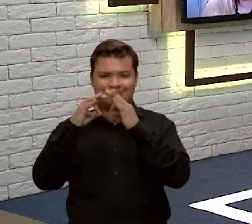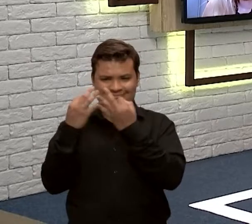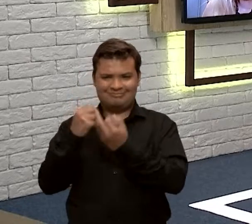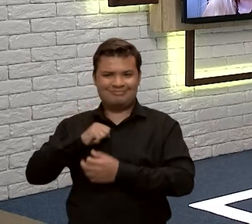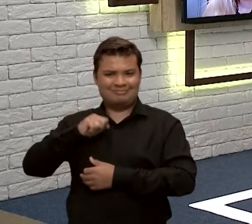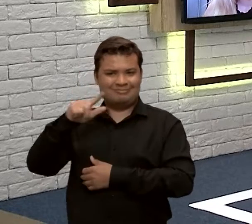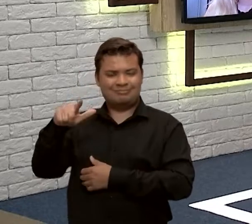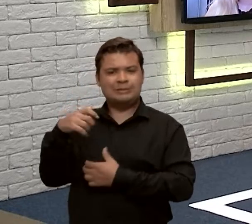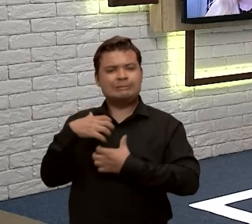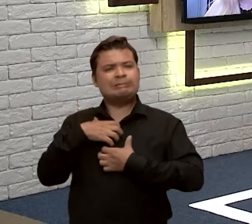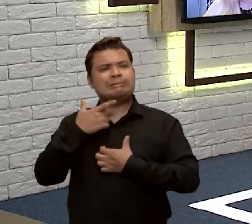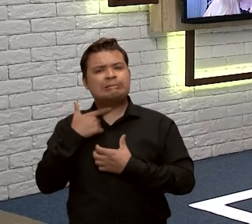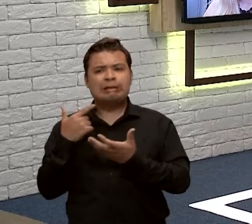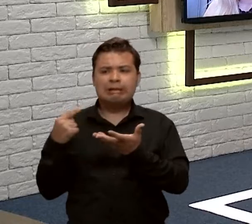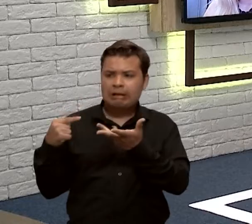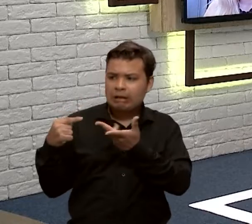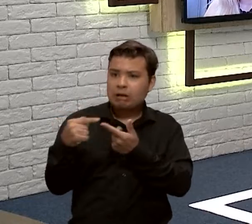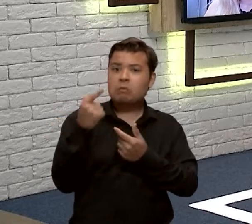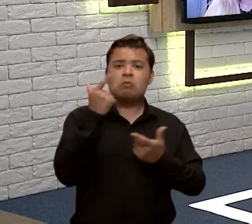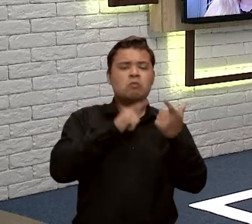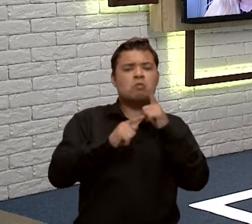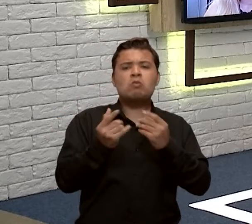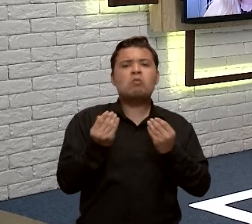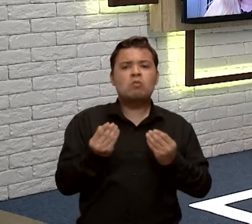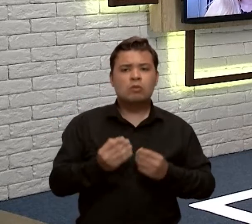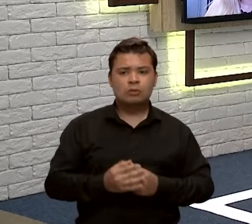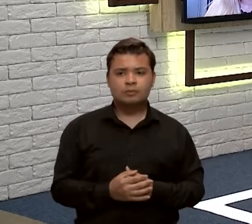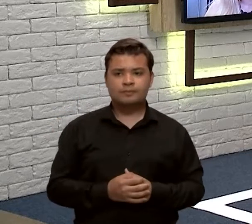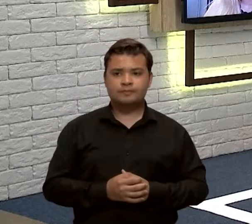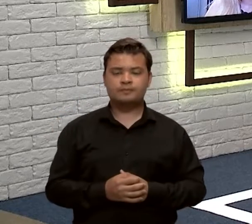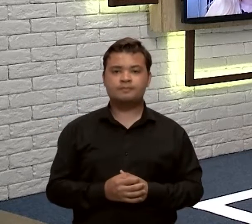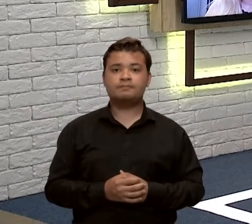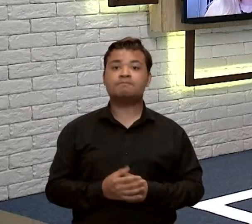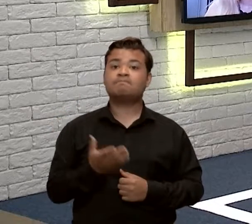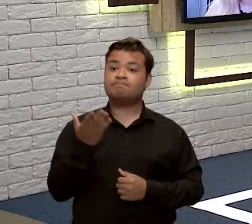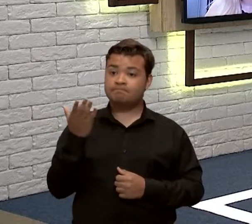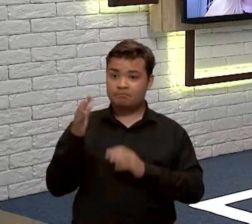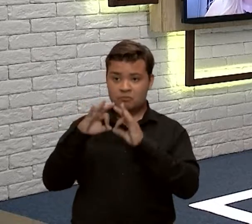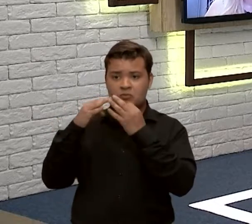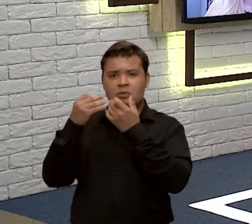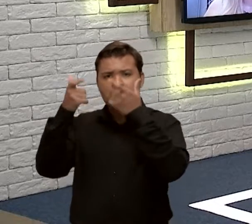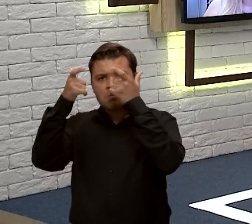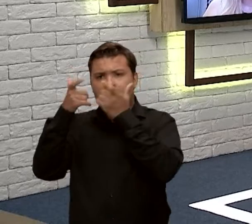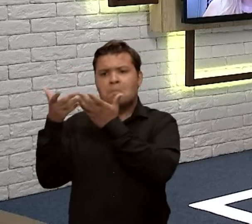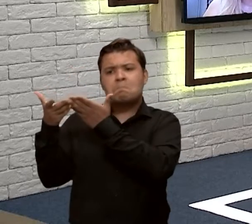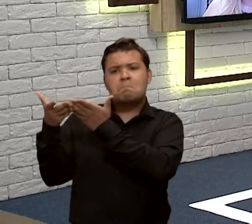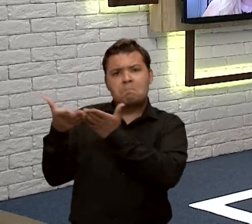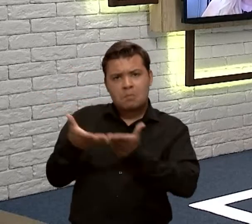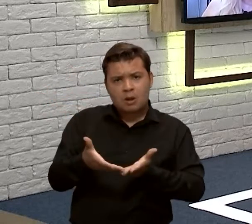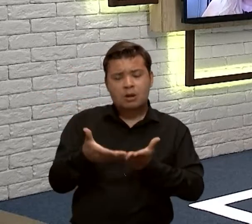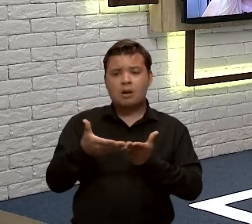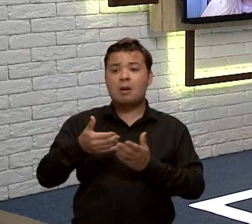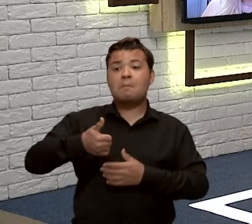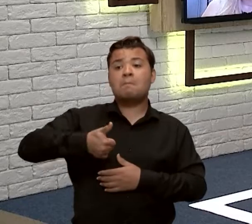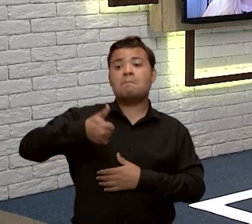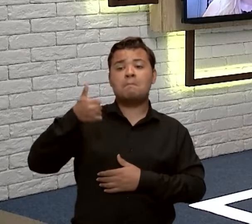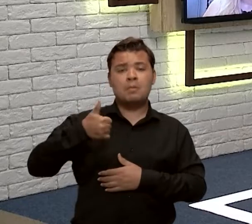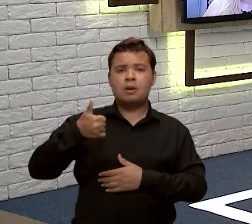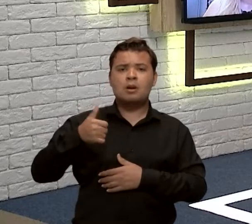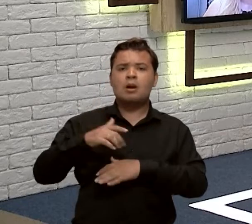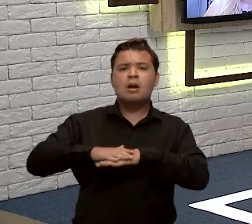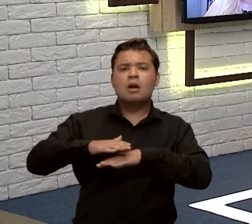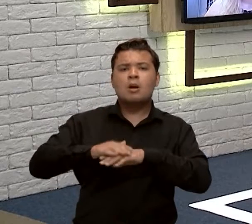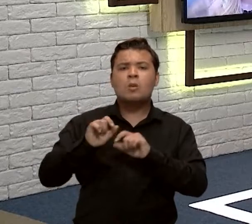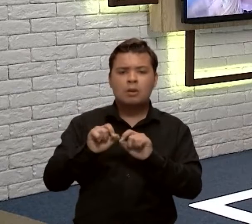exatamente. Então, a partir dessa chegada, então, o primeiro investimento na instalação